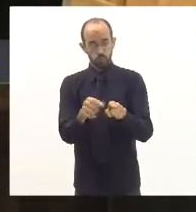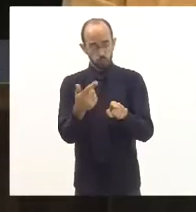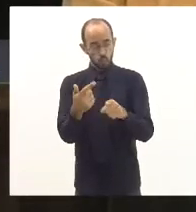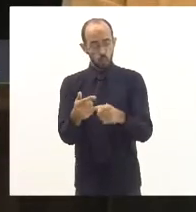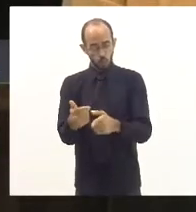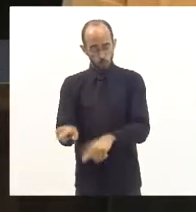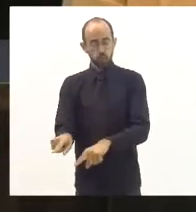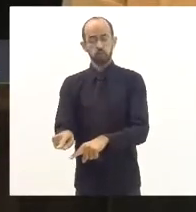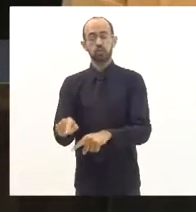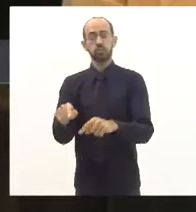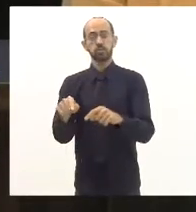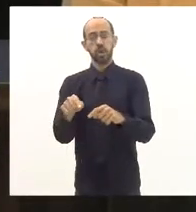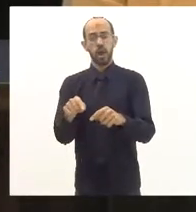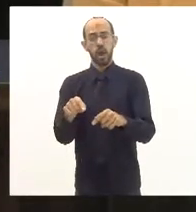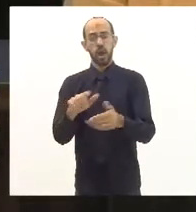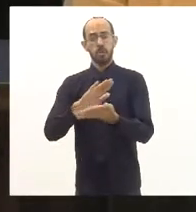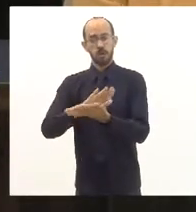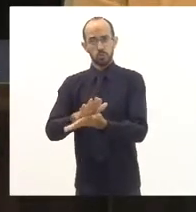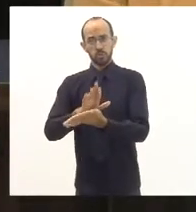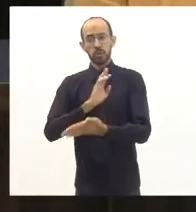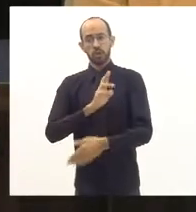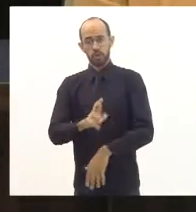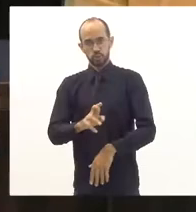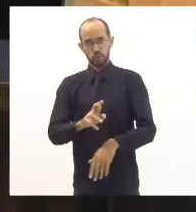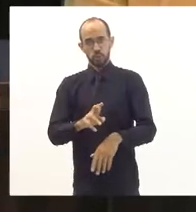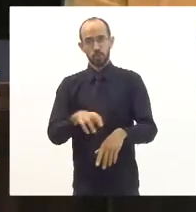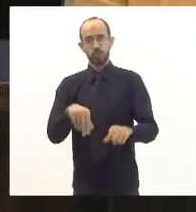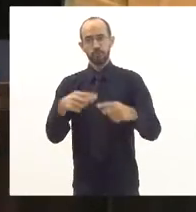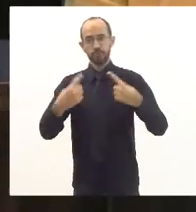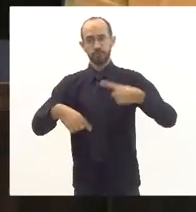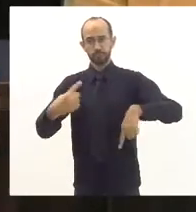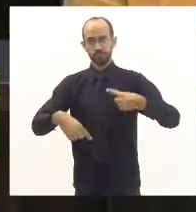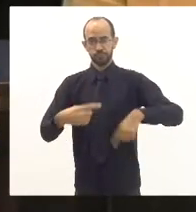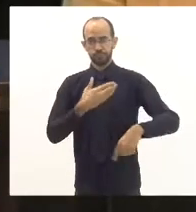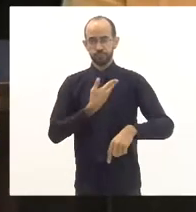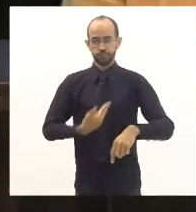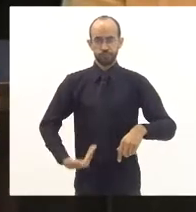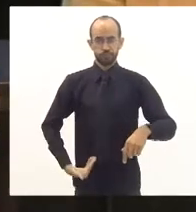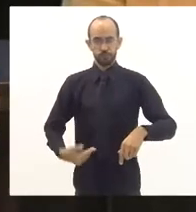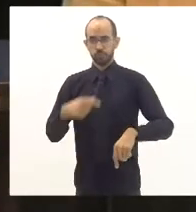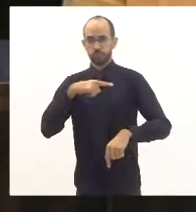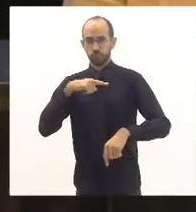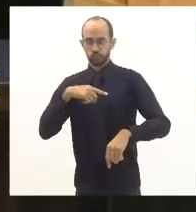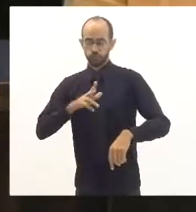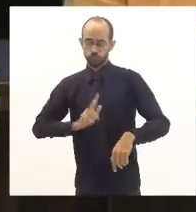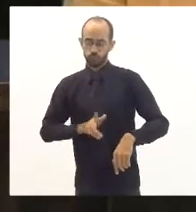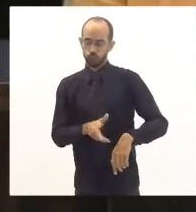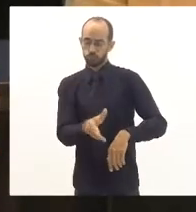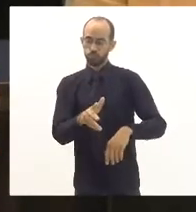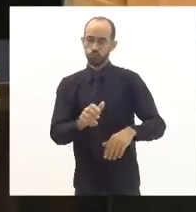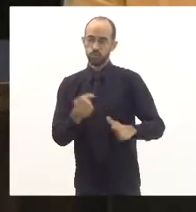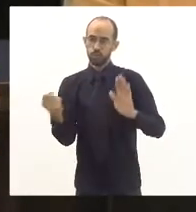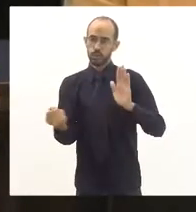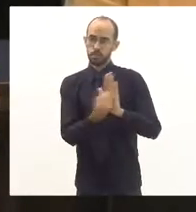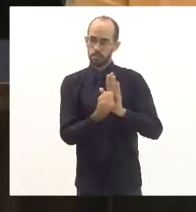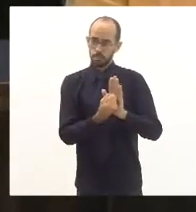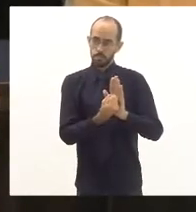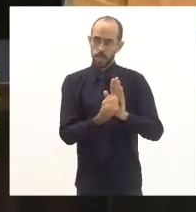Religiosa, e que as políticas públicas tenham continuidade dentro do marco democrático e